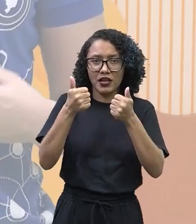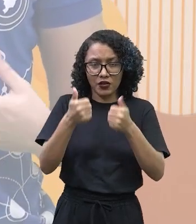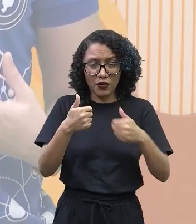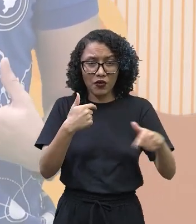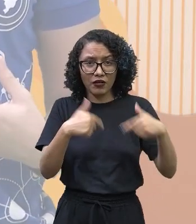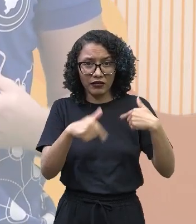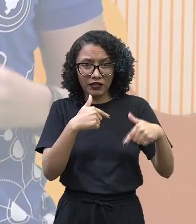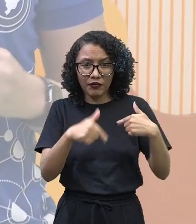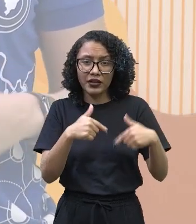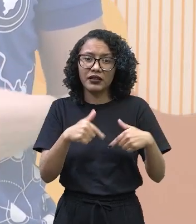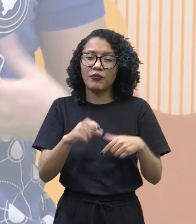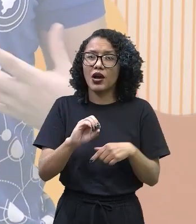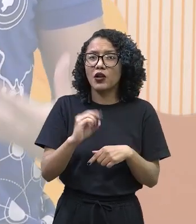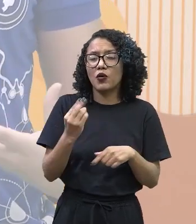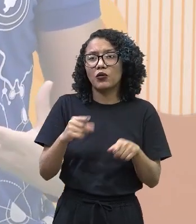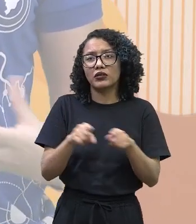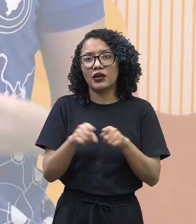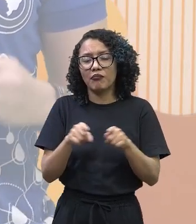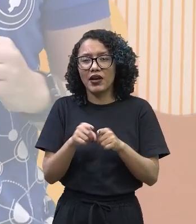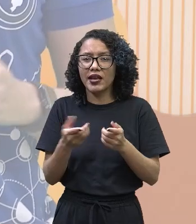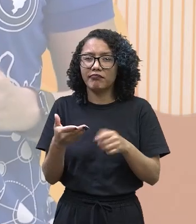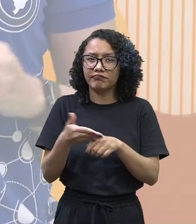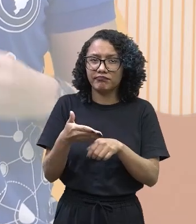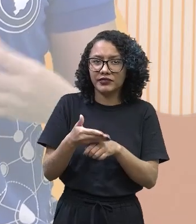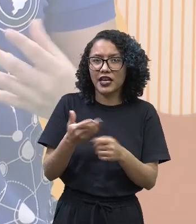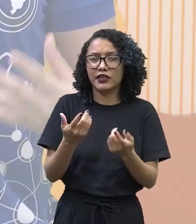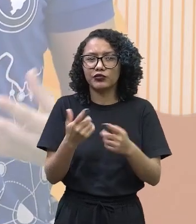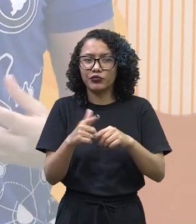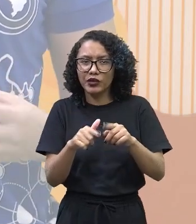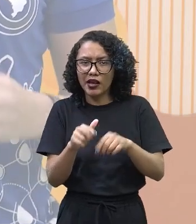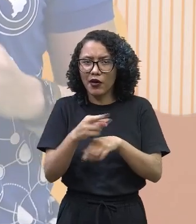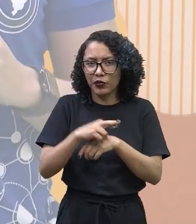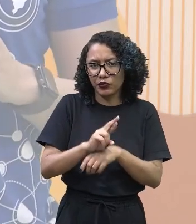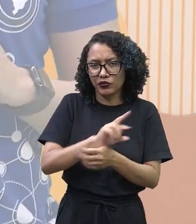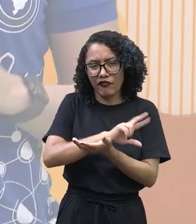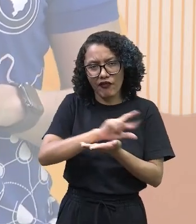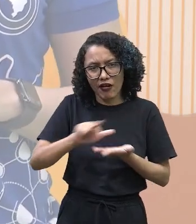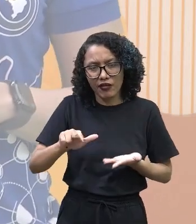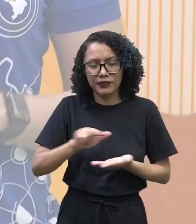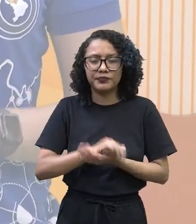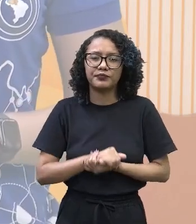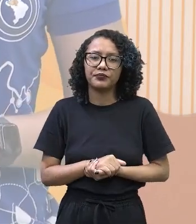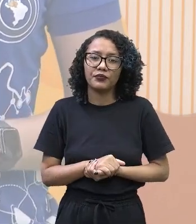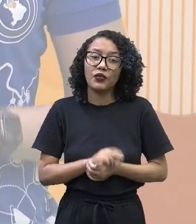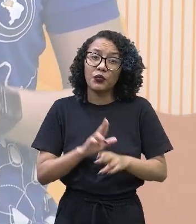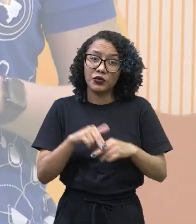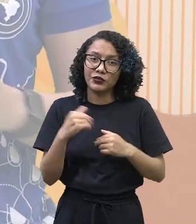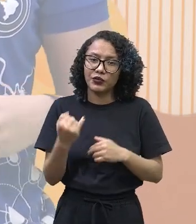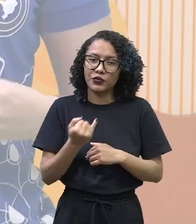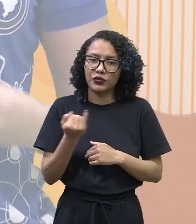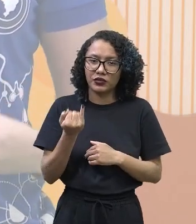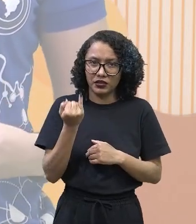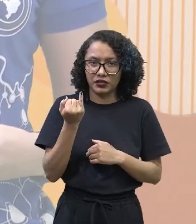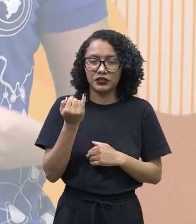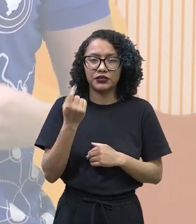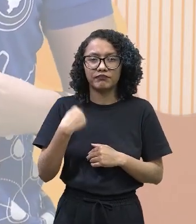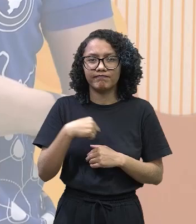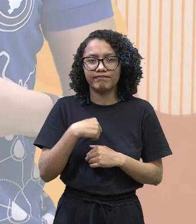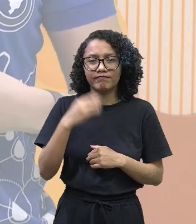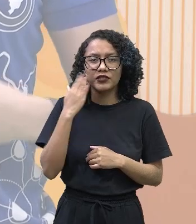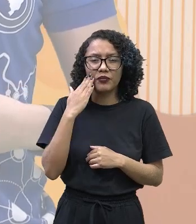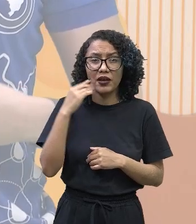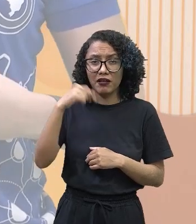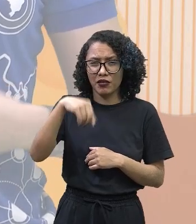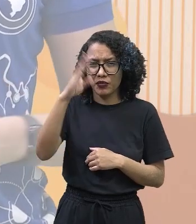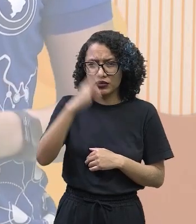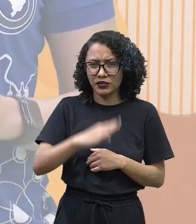trabalho ou acesso a recursos. Então, diante disso, é importante a gente enfatizar que no Brasil a